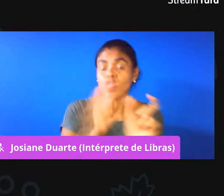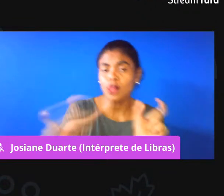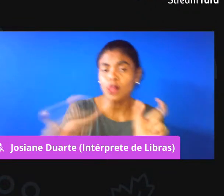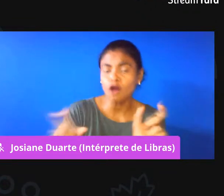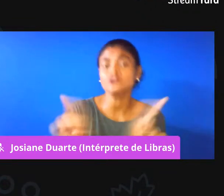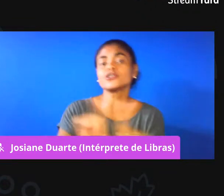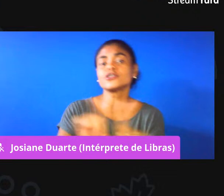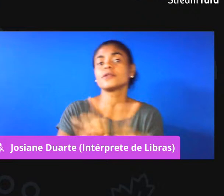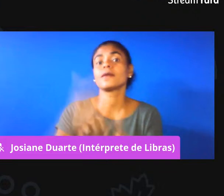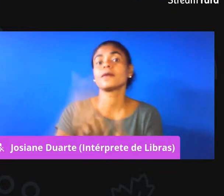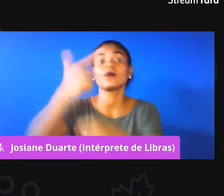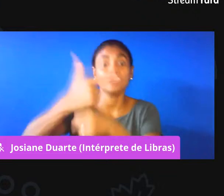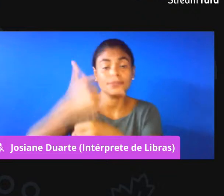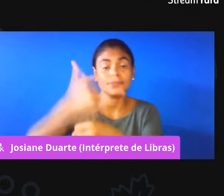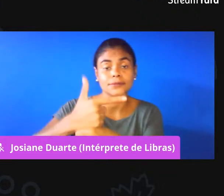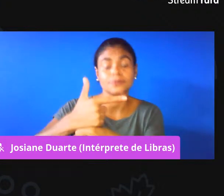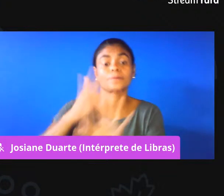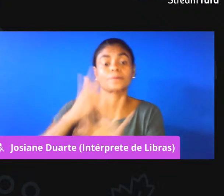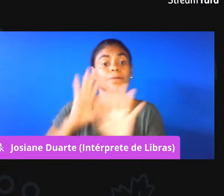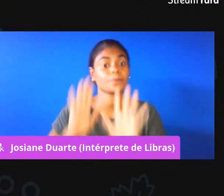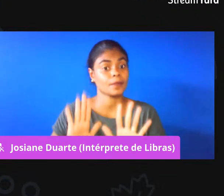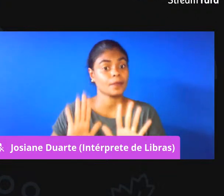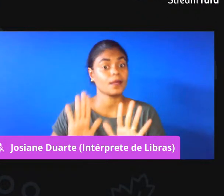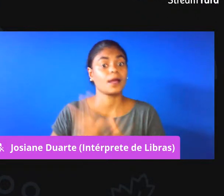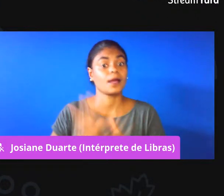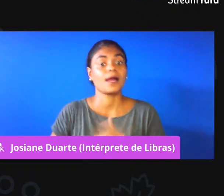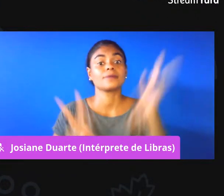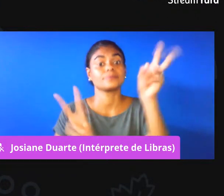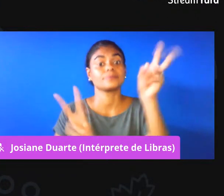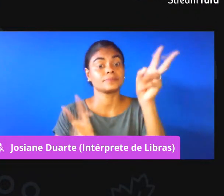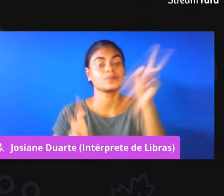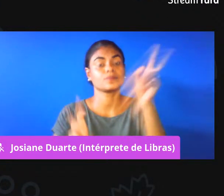os lexemas. Deixo a citação de Cosério.